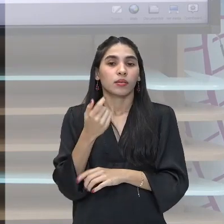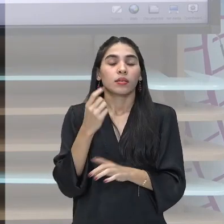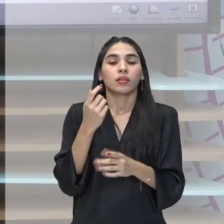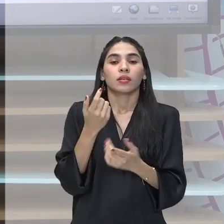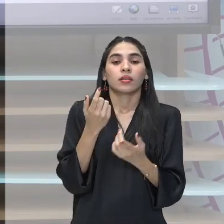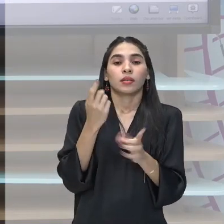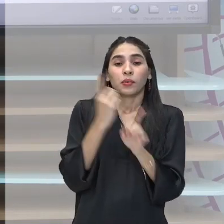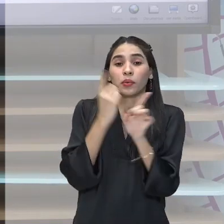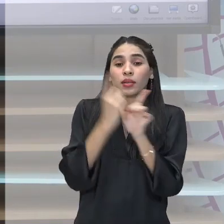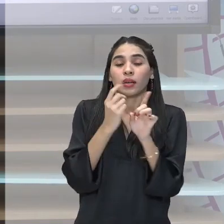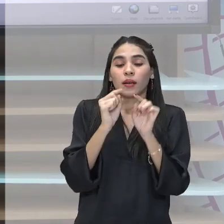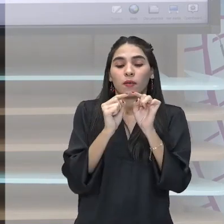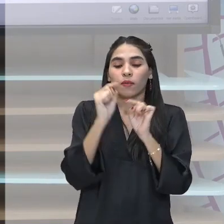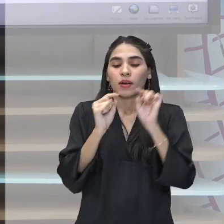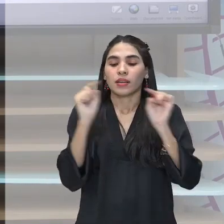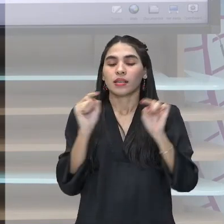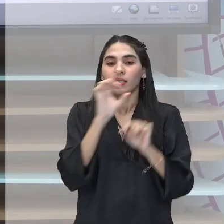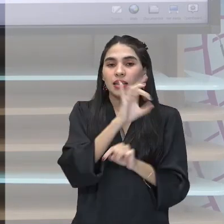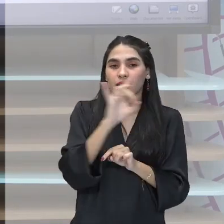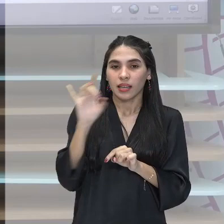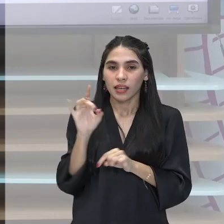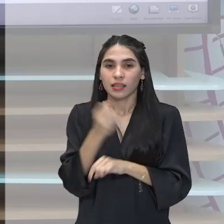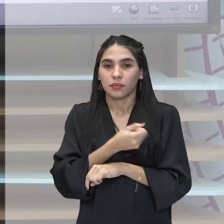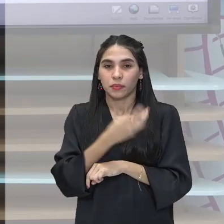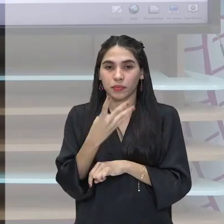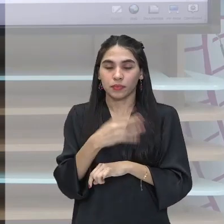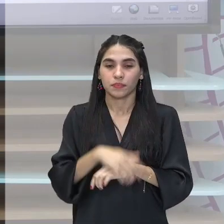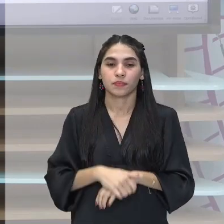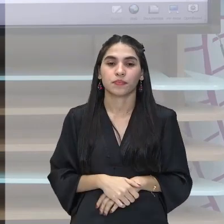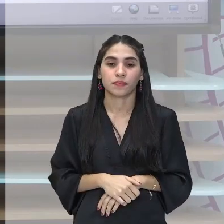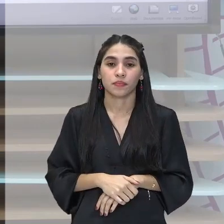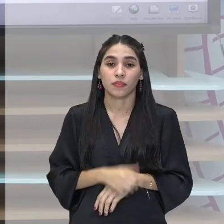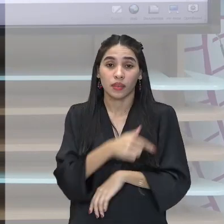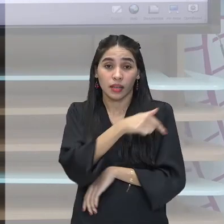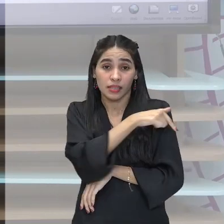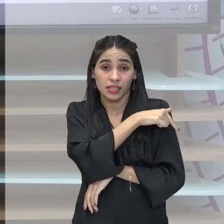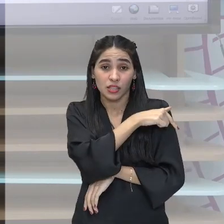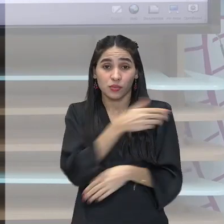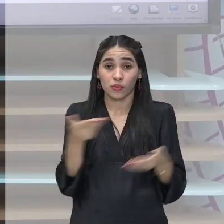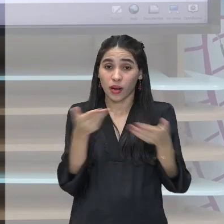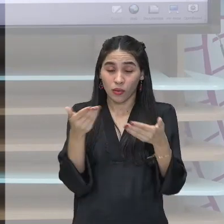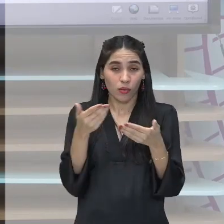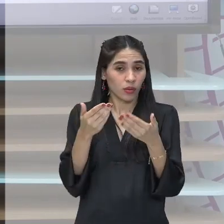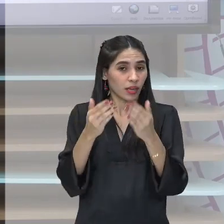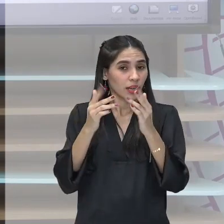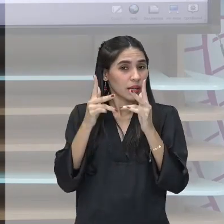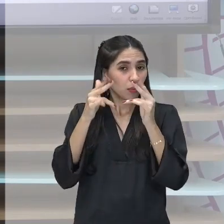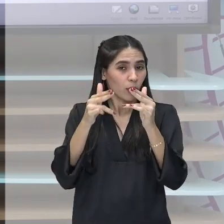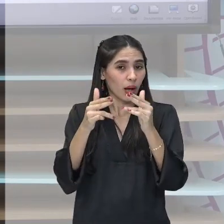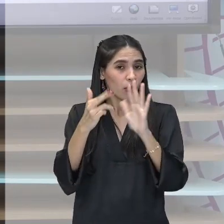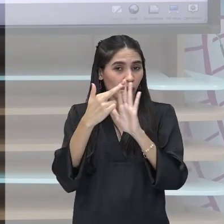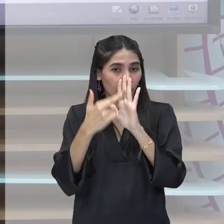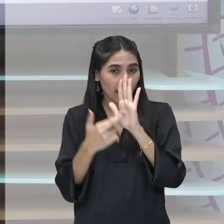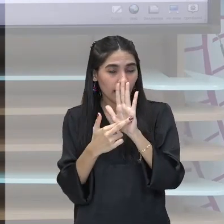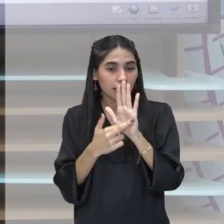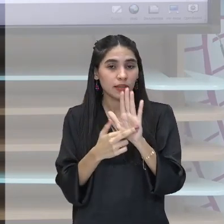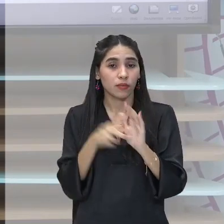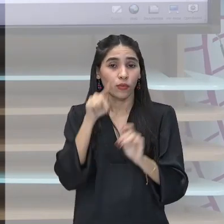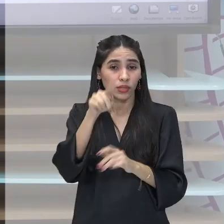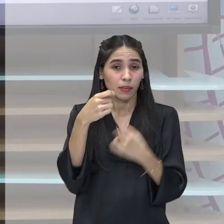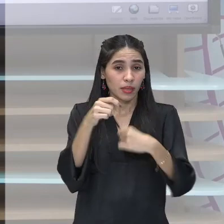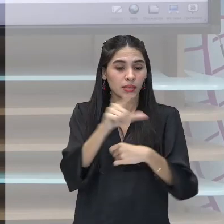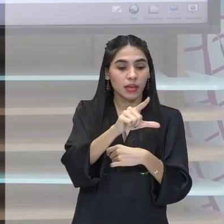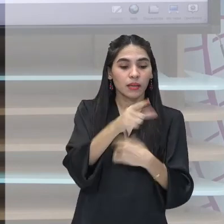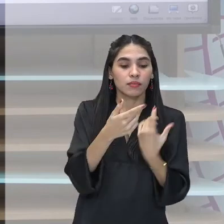de cada quantidade. Agora vamos para o sétimo aninho, mesma coisa, olha. Pega cada